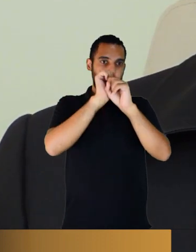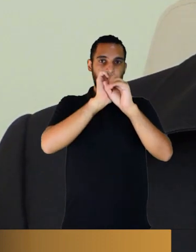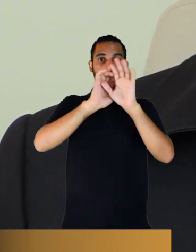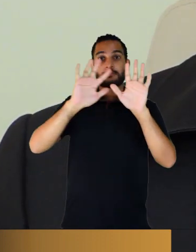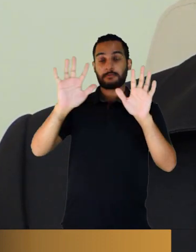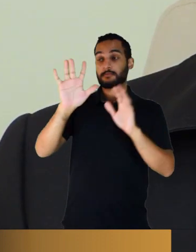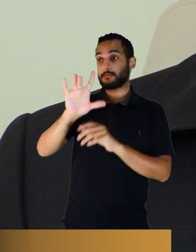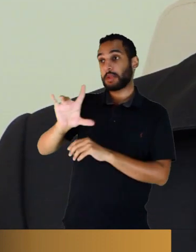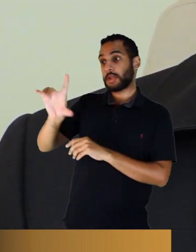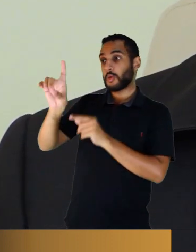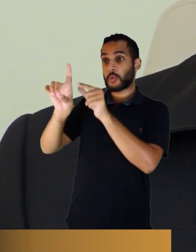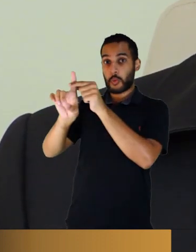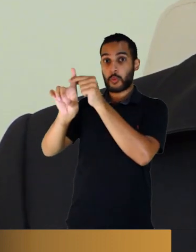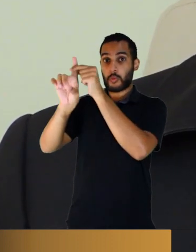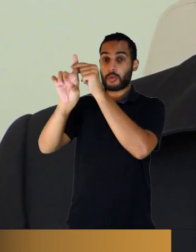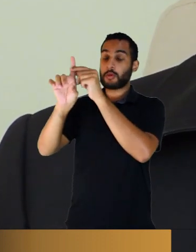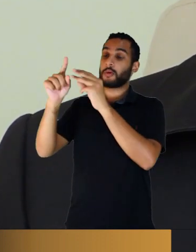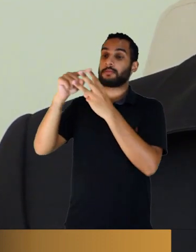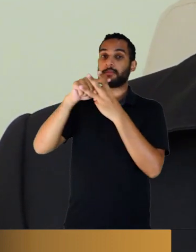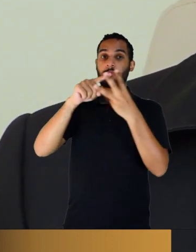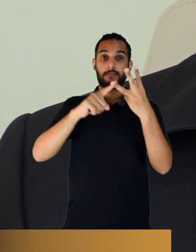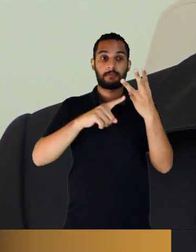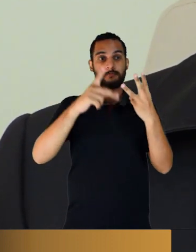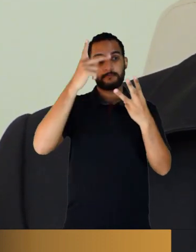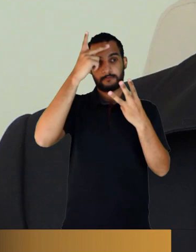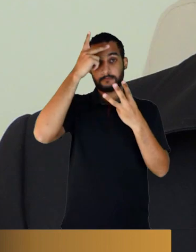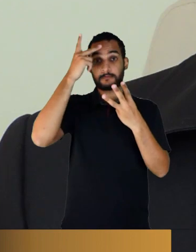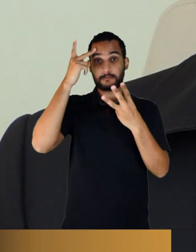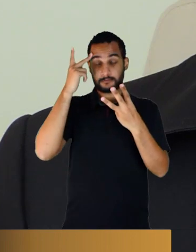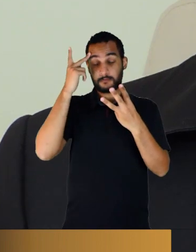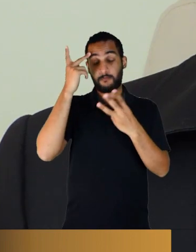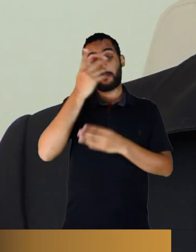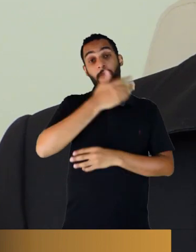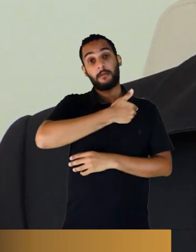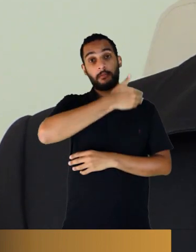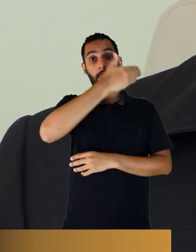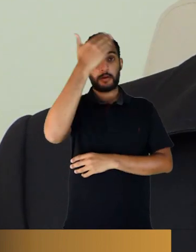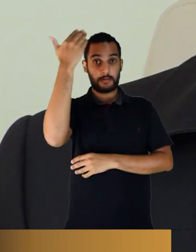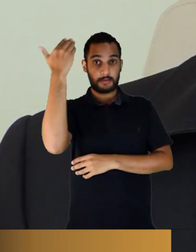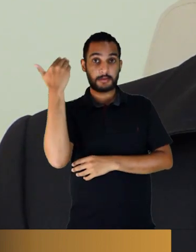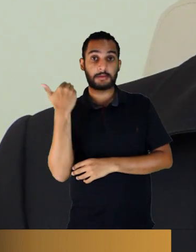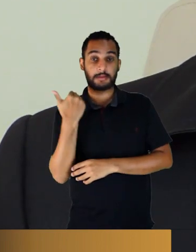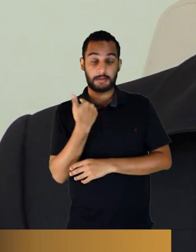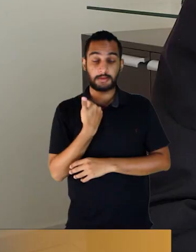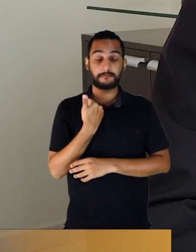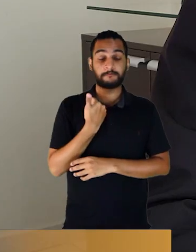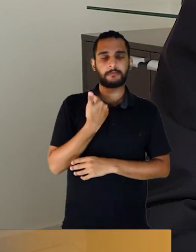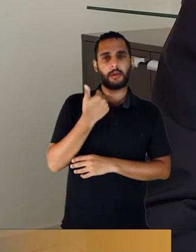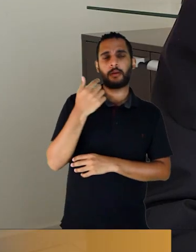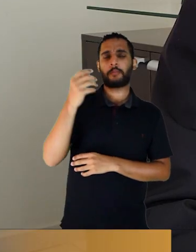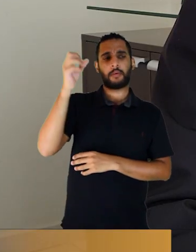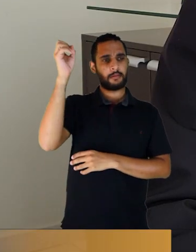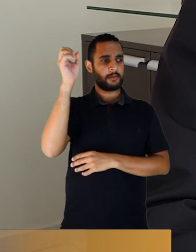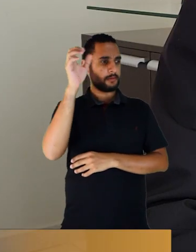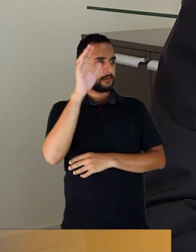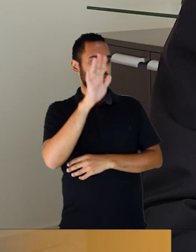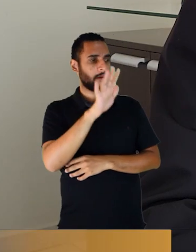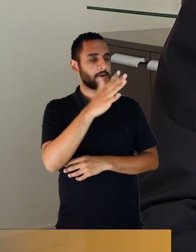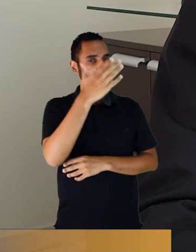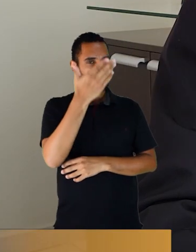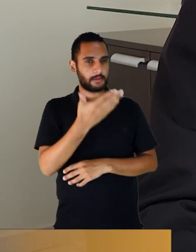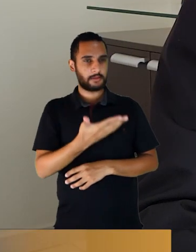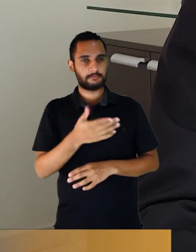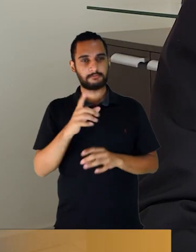profundamente deste mistério, mistério de Deus unitrino. Nossa Senhora,